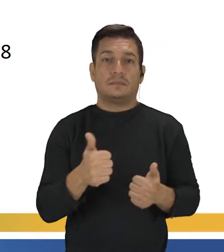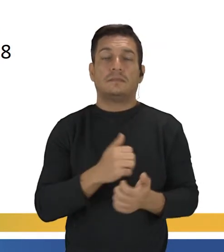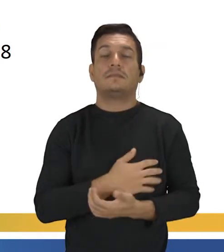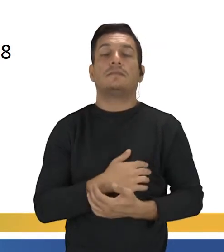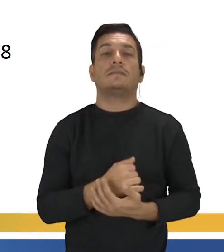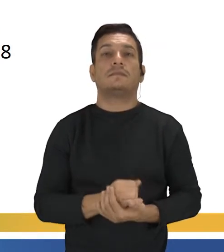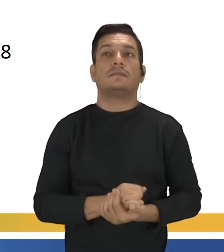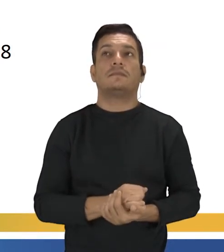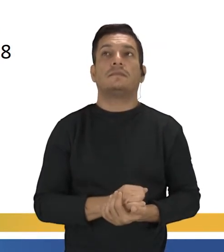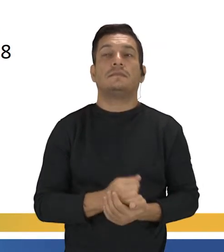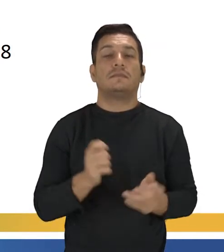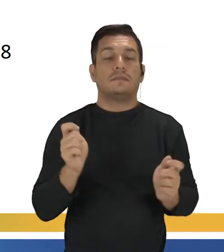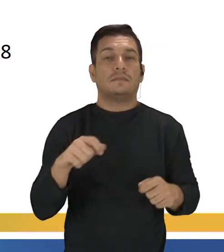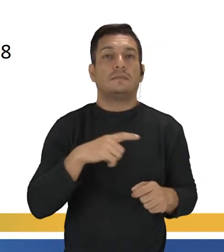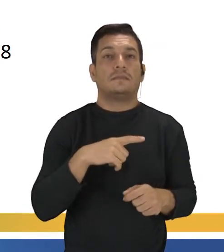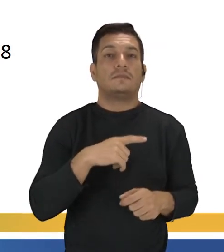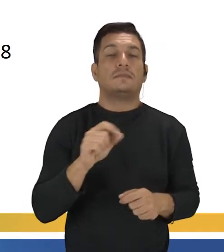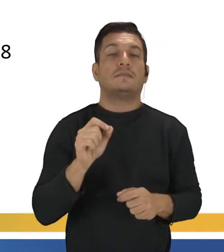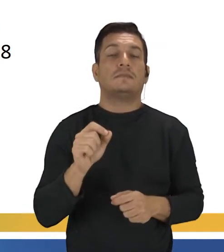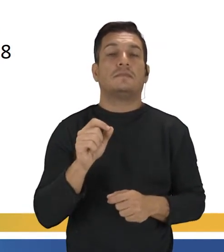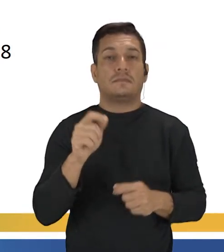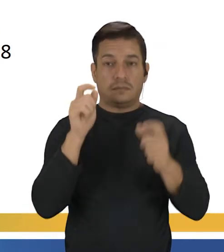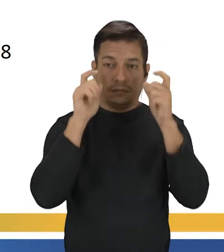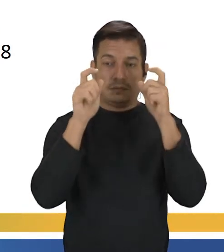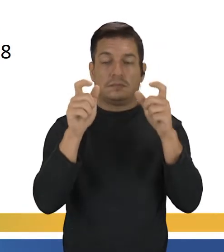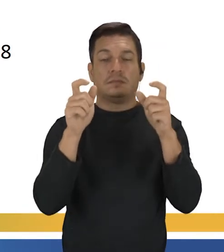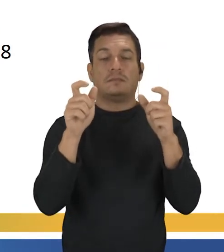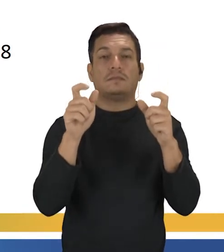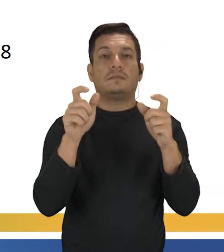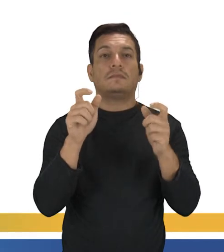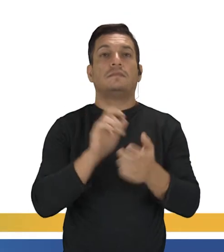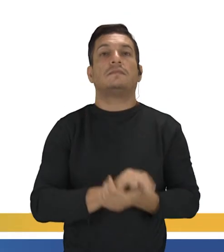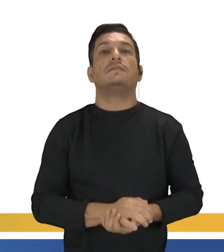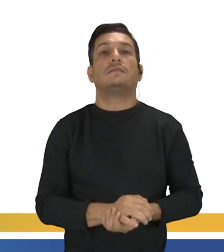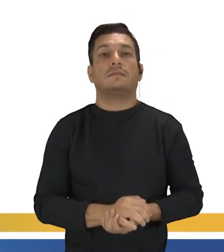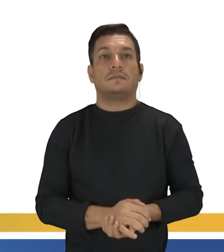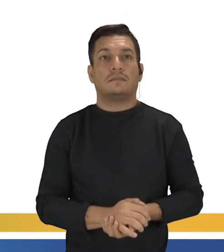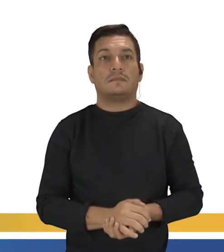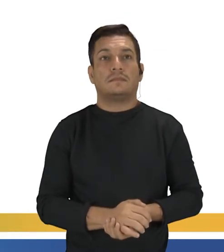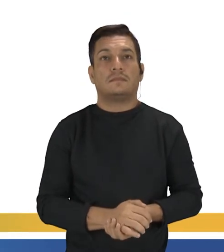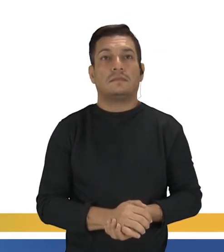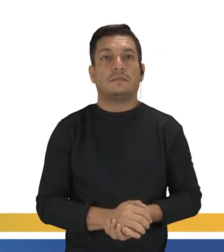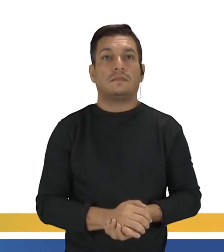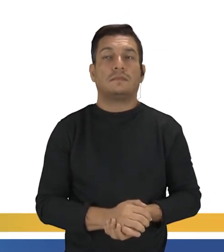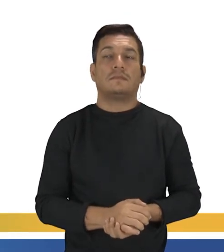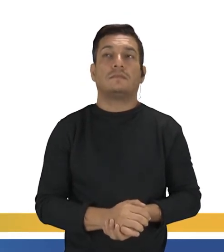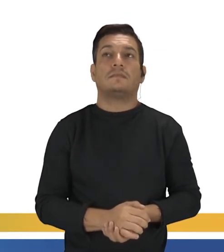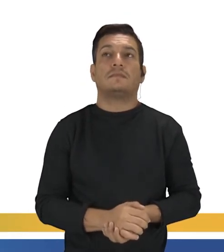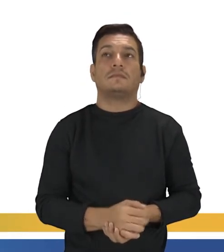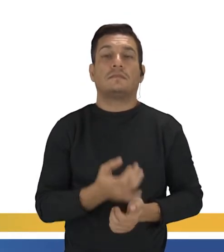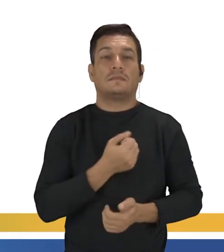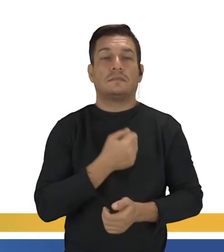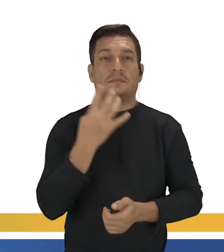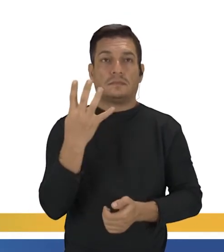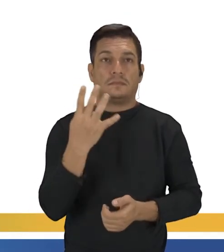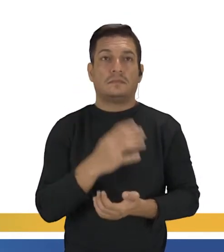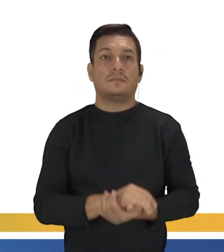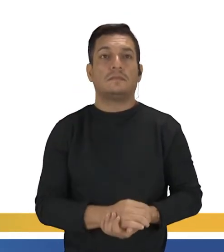certinho? Então é só poder ter muito bem atenção a esse aspecto, tá? Vamos ver isso aqui